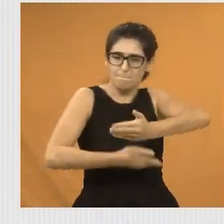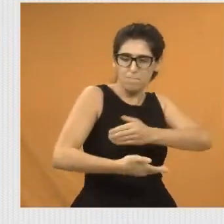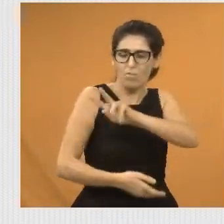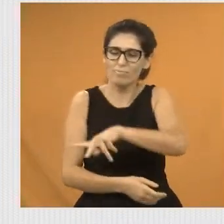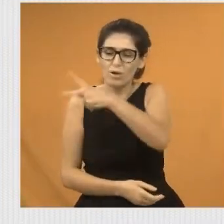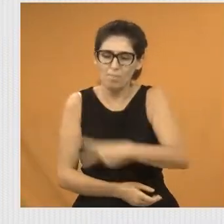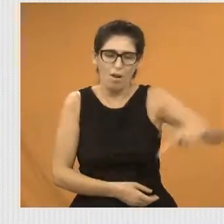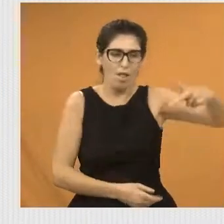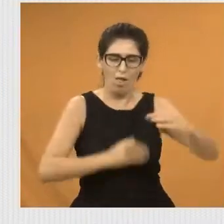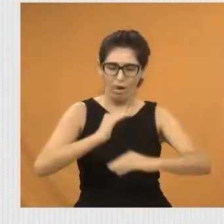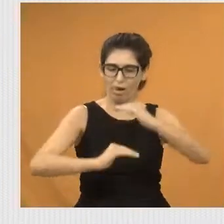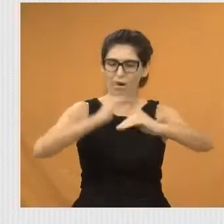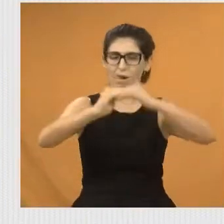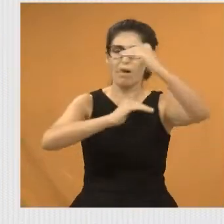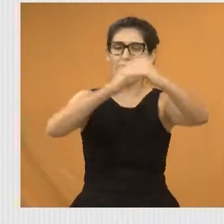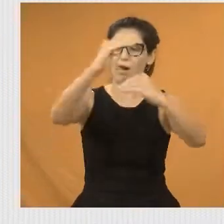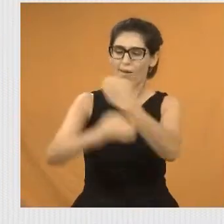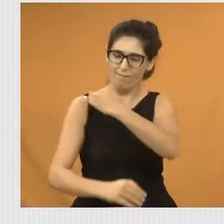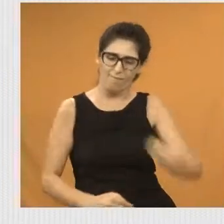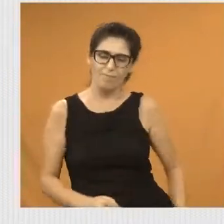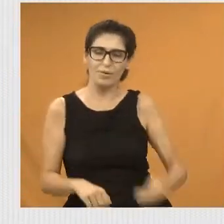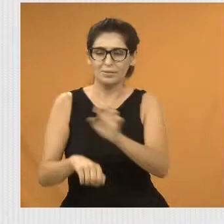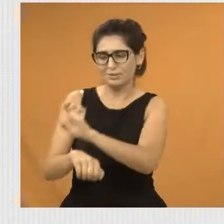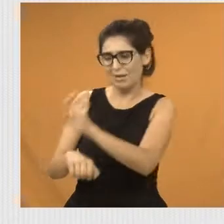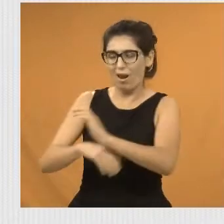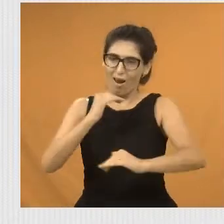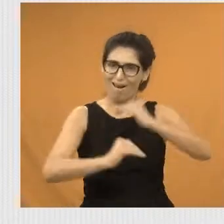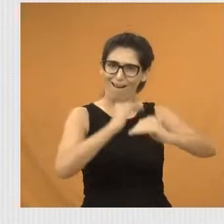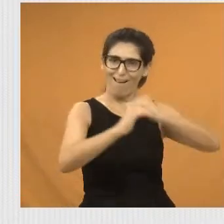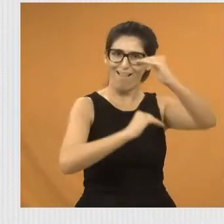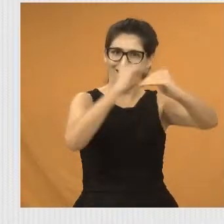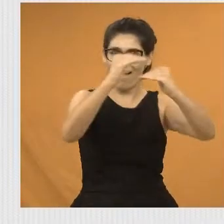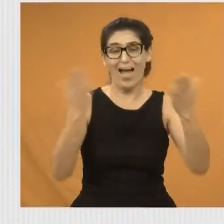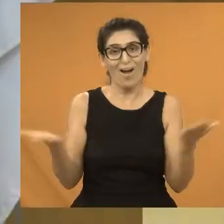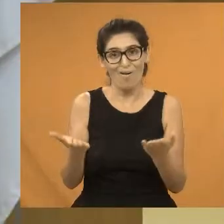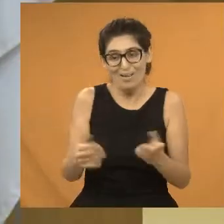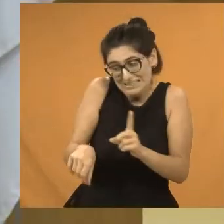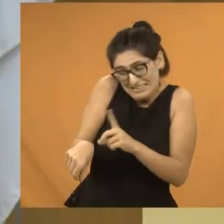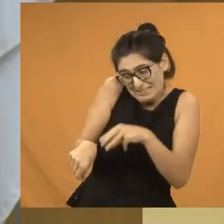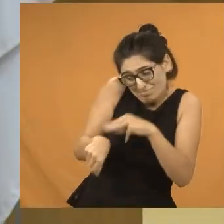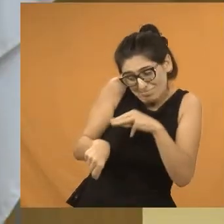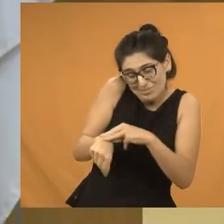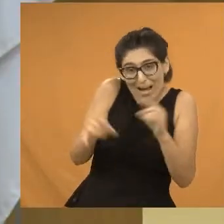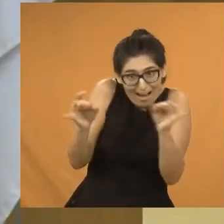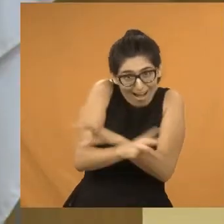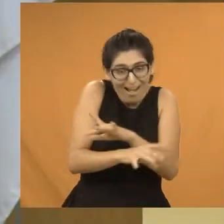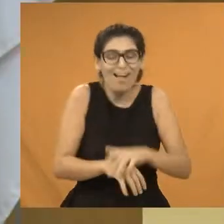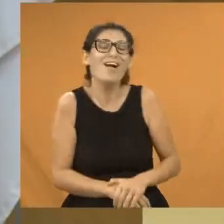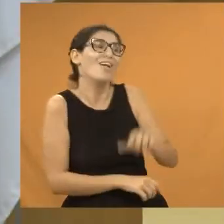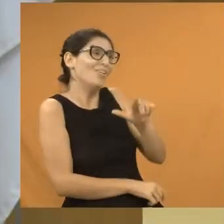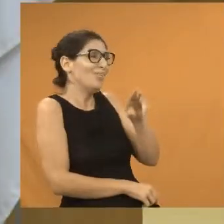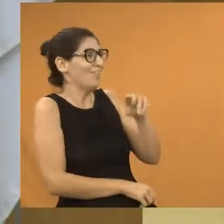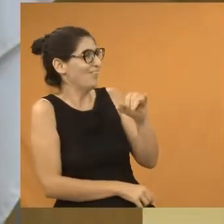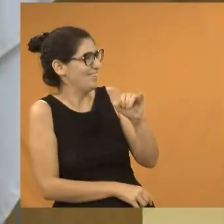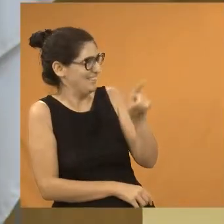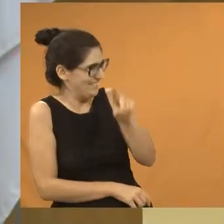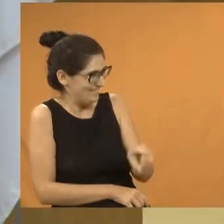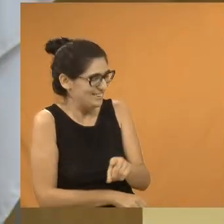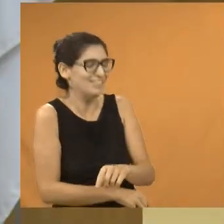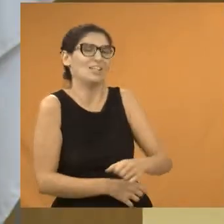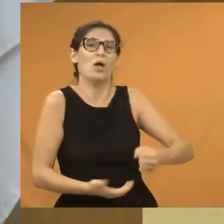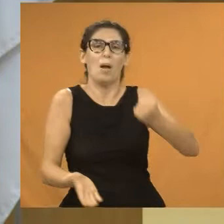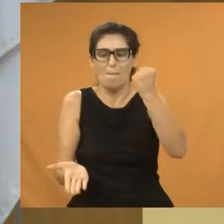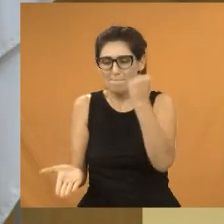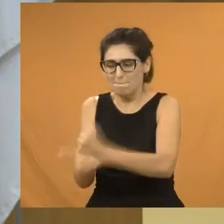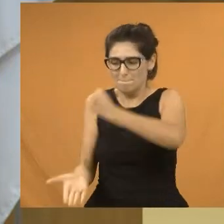Paraíba aí para o governo do estado. E para finalizar aqui, que meu tempo está acabando, aqui o Luiz Oliveira, tive a oportunidade de acabar de protocolar